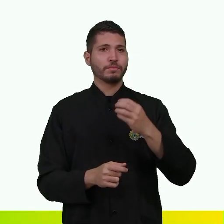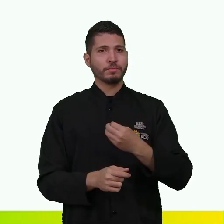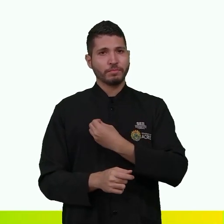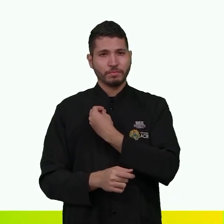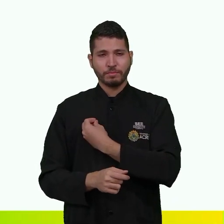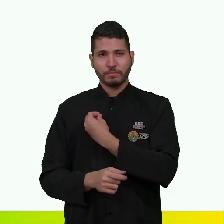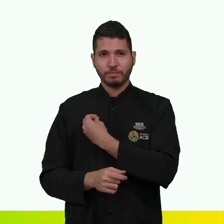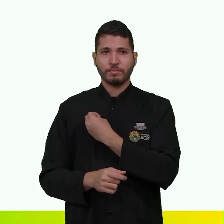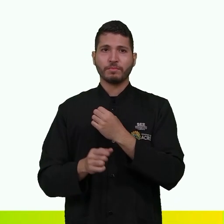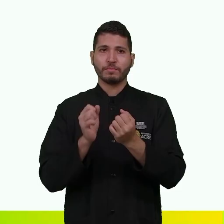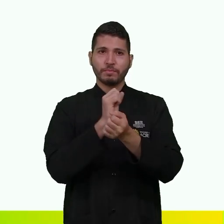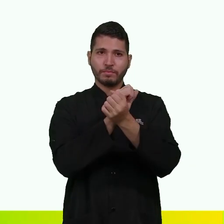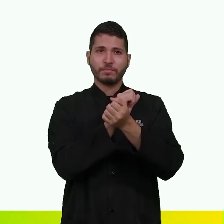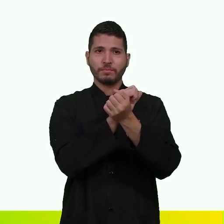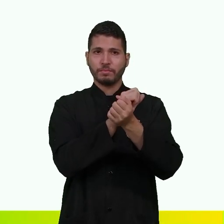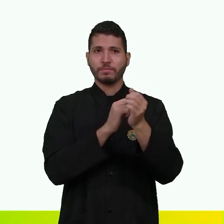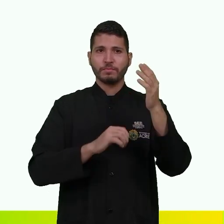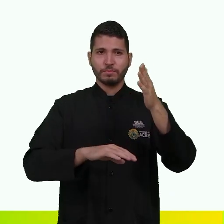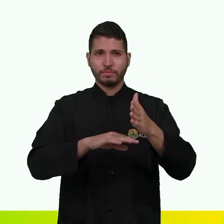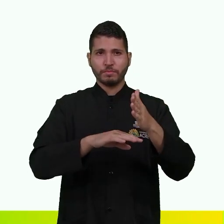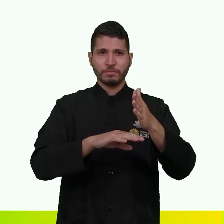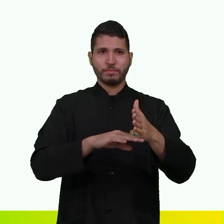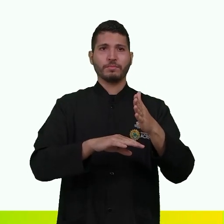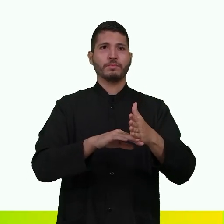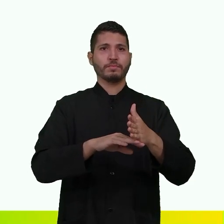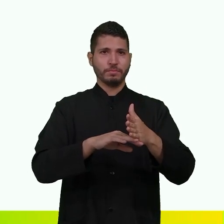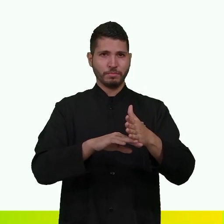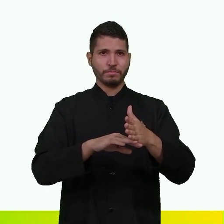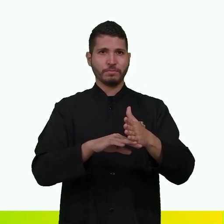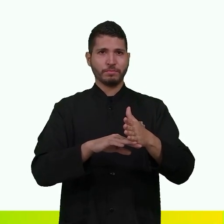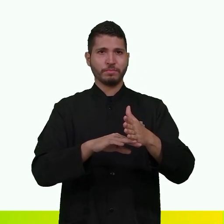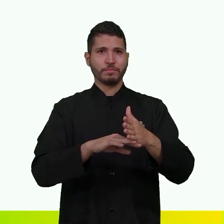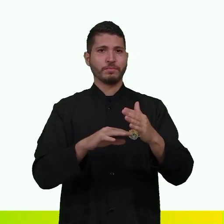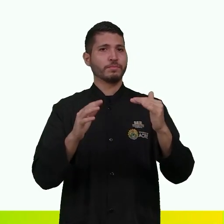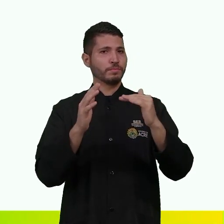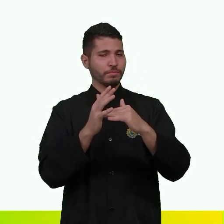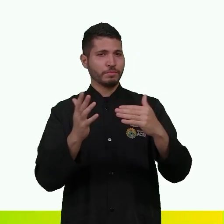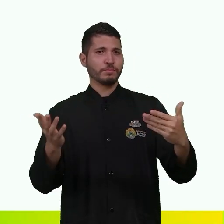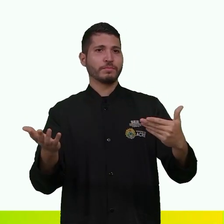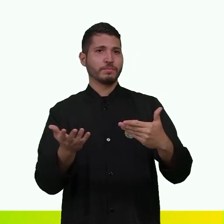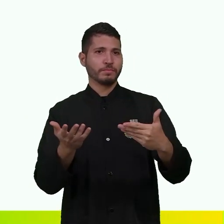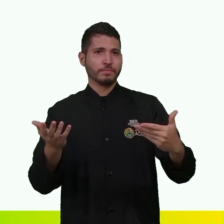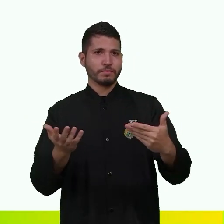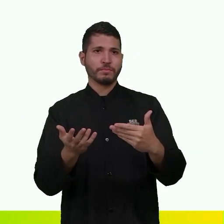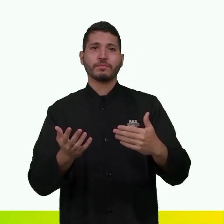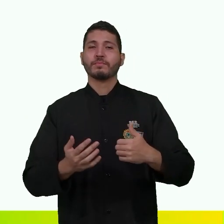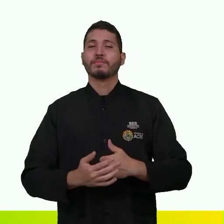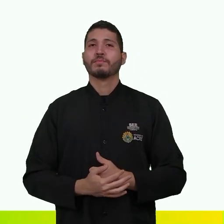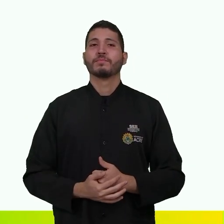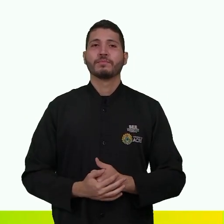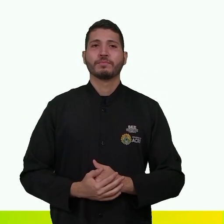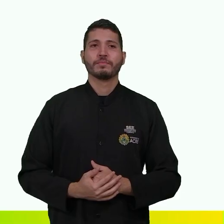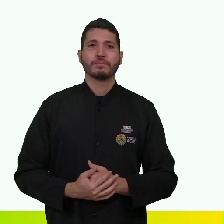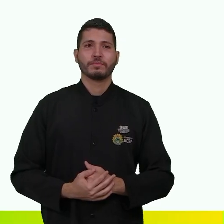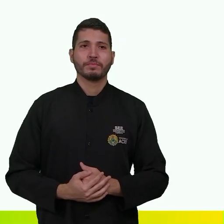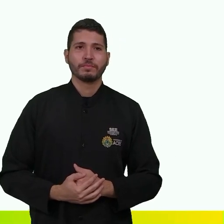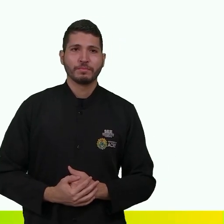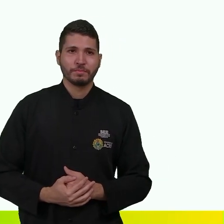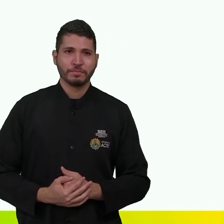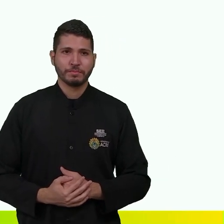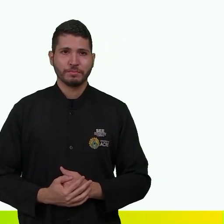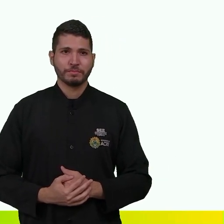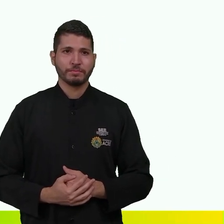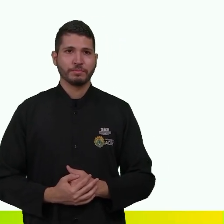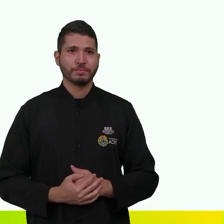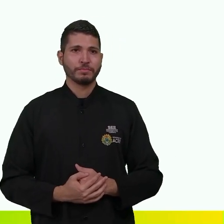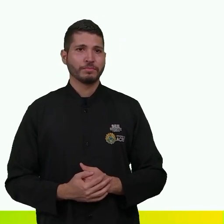Globalmente, segundo dados aí da Organização Internacional do Trabalho, não é? E OIM também divulgam